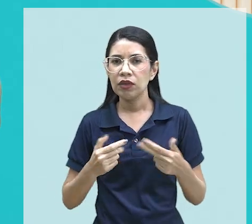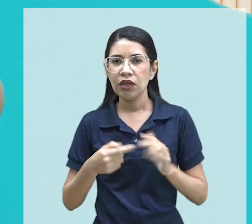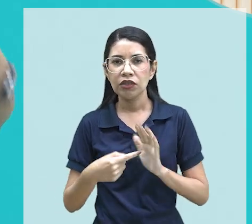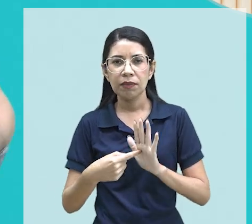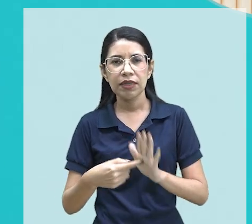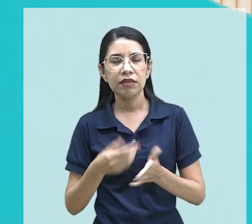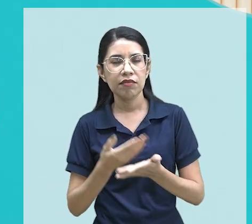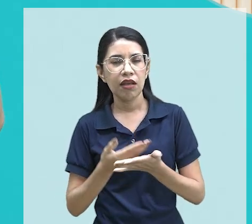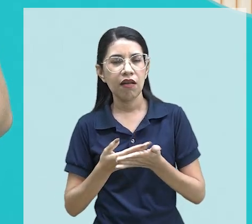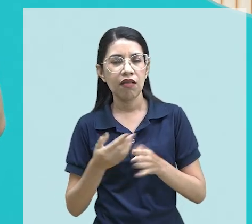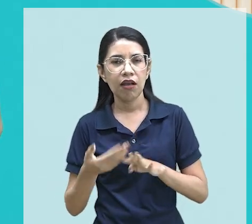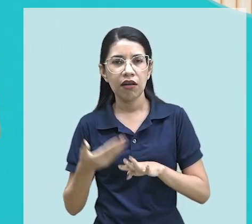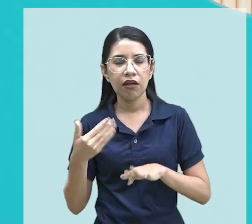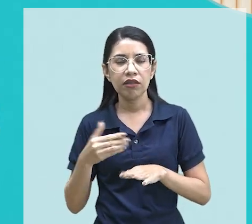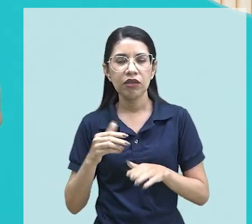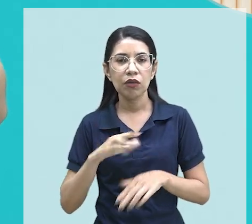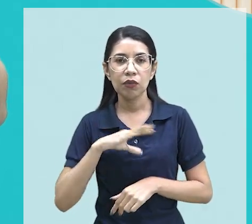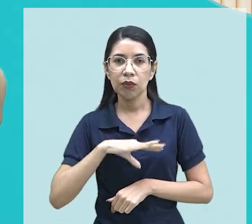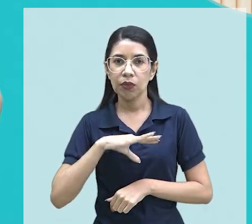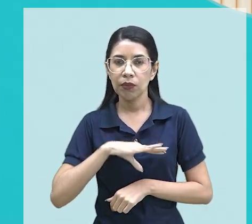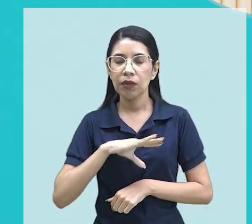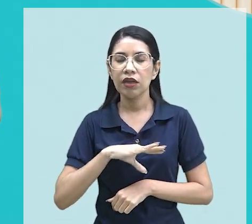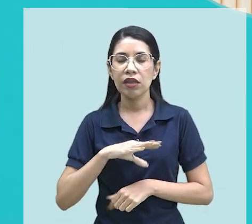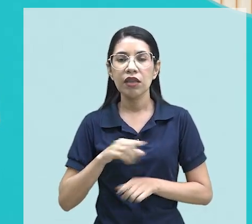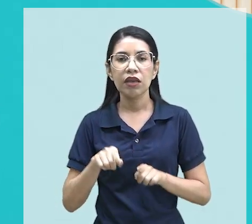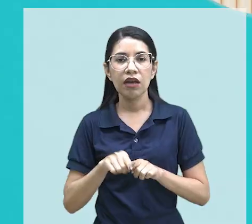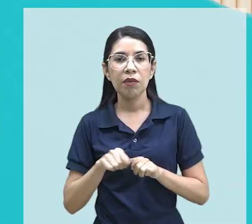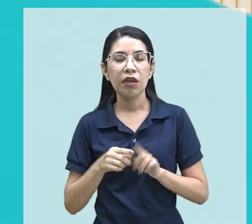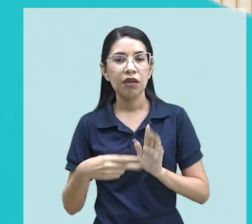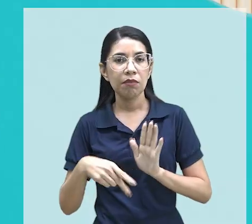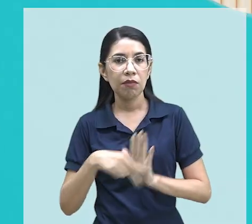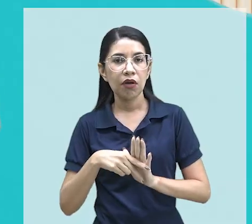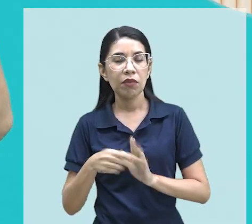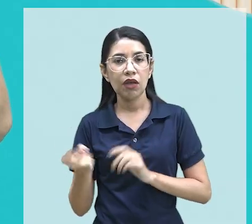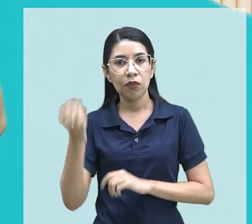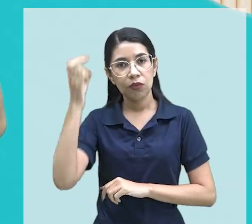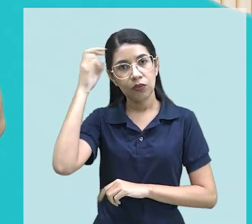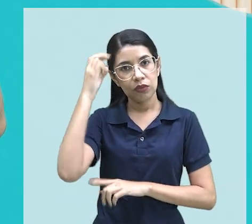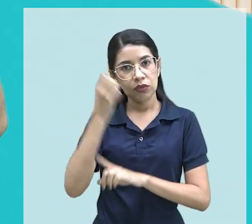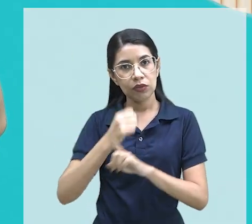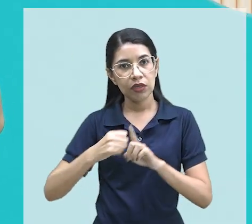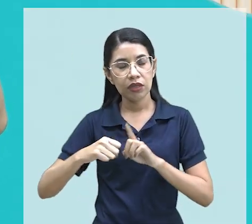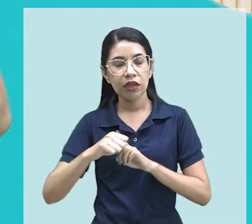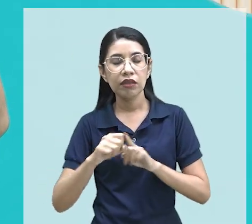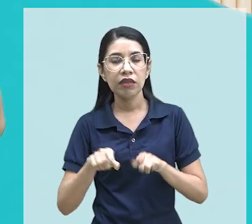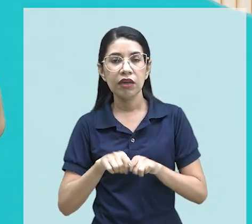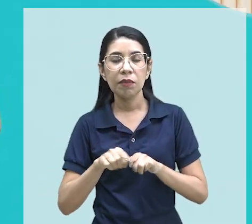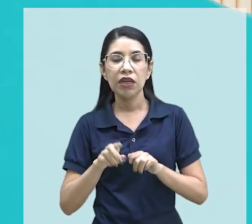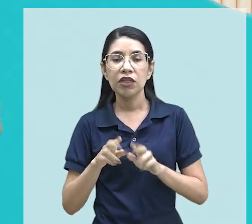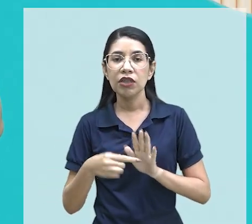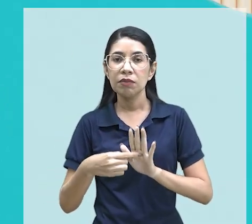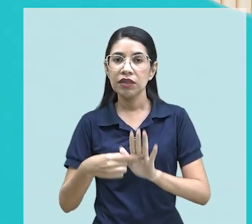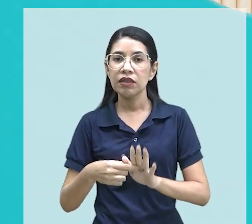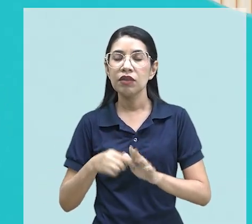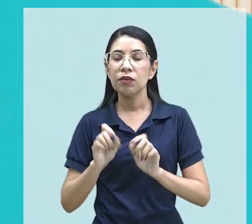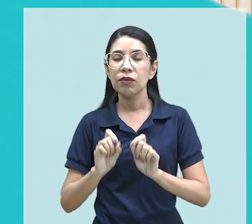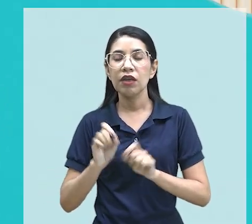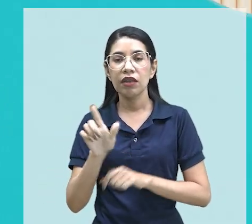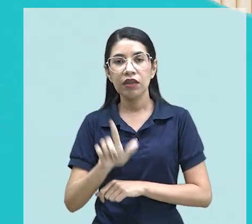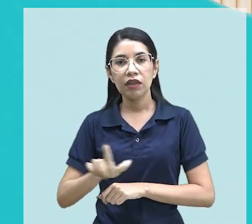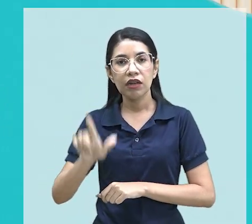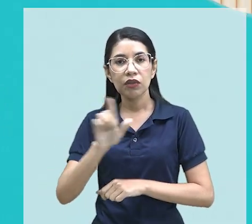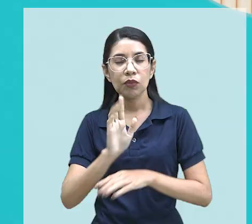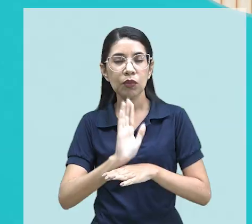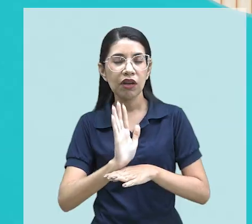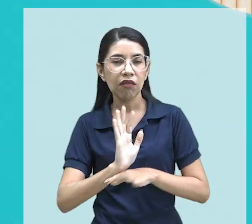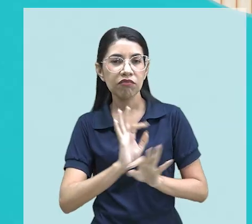nas nossas aulas de língua portuguesa faz parte de um repertório sociocultural. Nós trabalhamos obras literárias, né? Nós trabalhamos